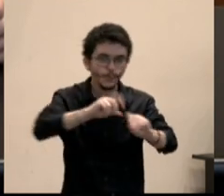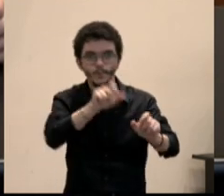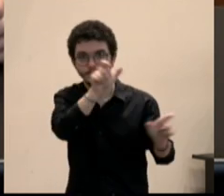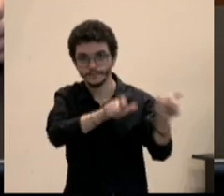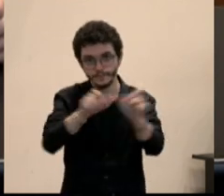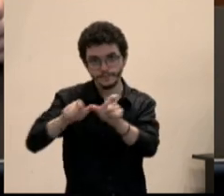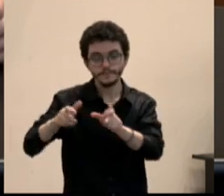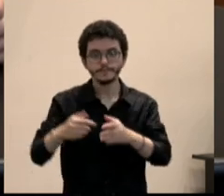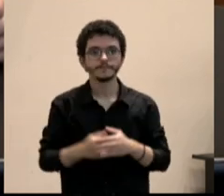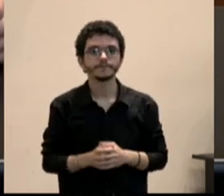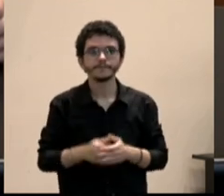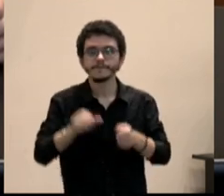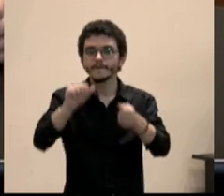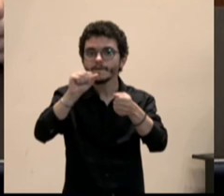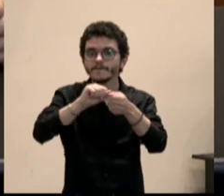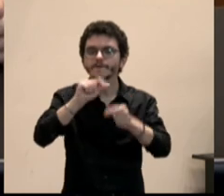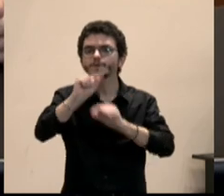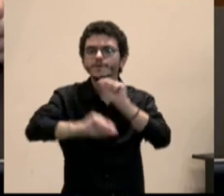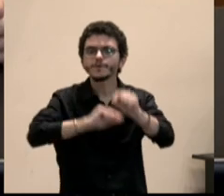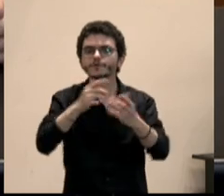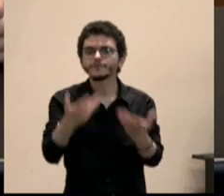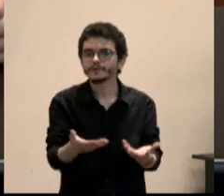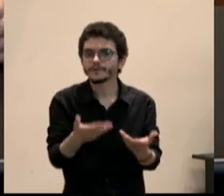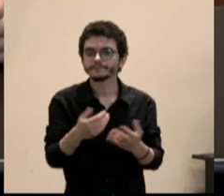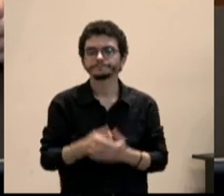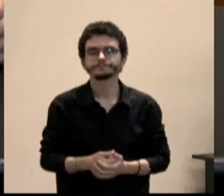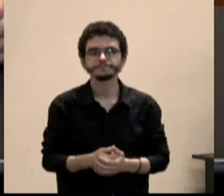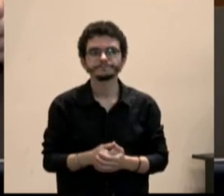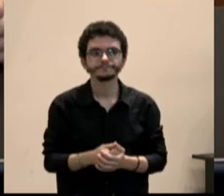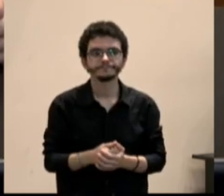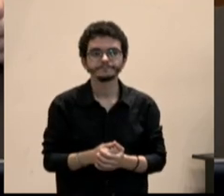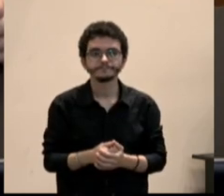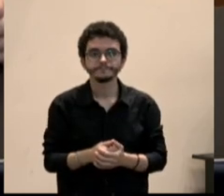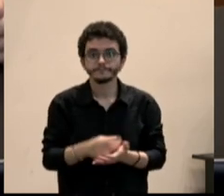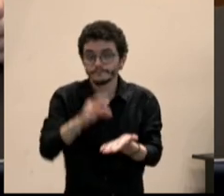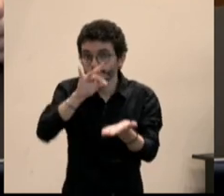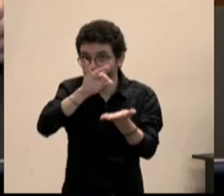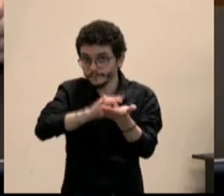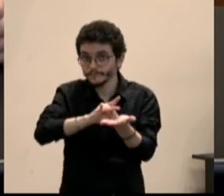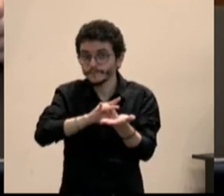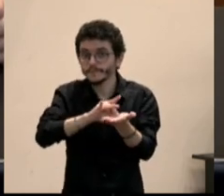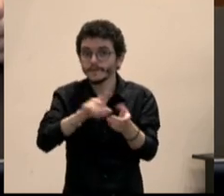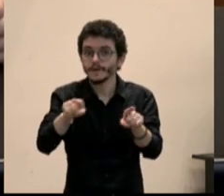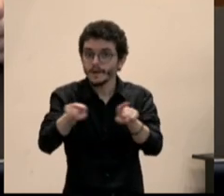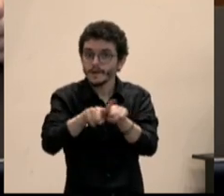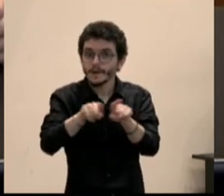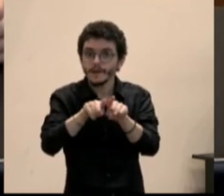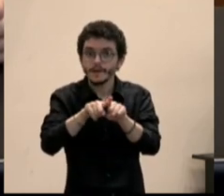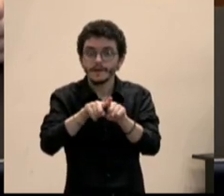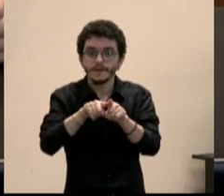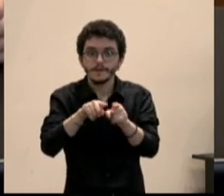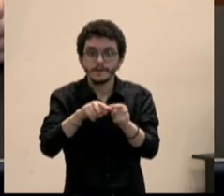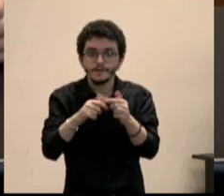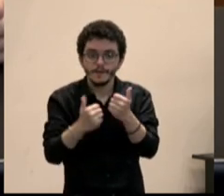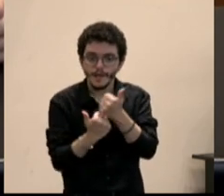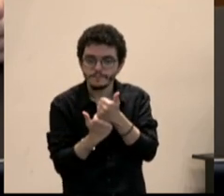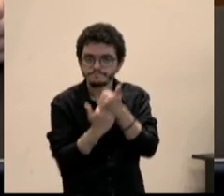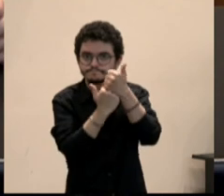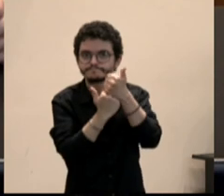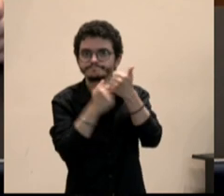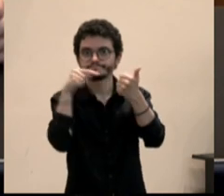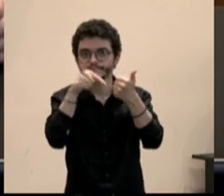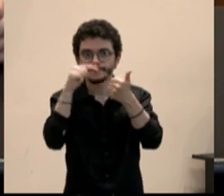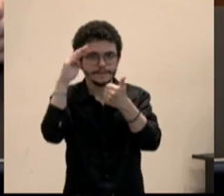pessoas, faz-se necessário, portanto, a efetivação e a consolidação desse